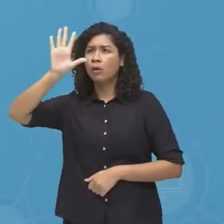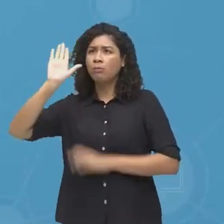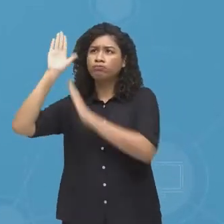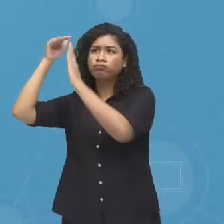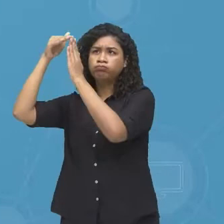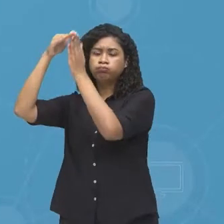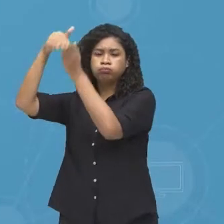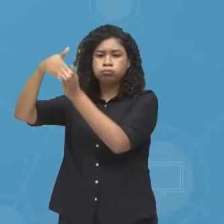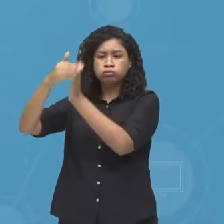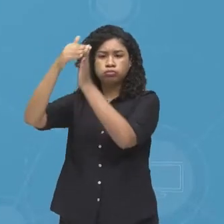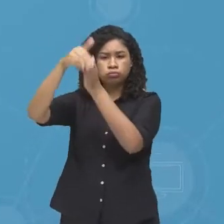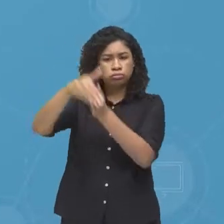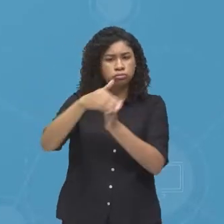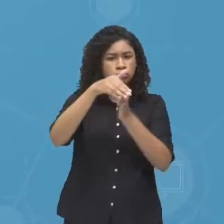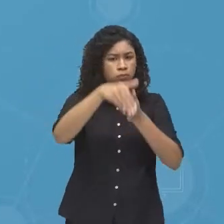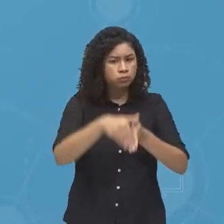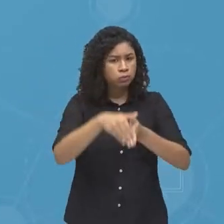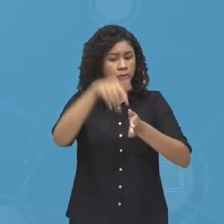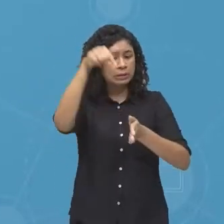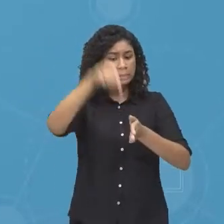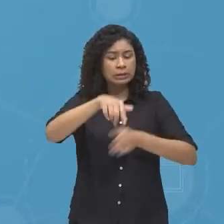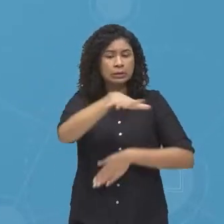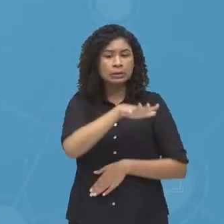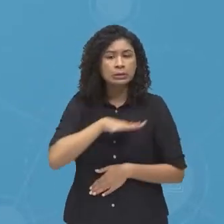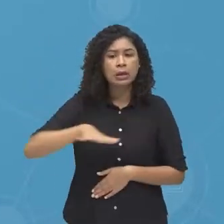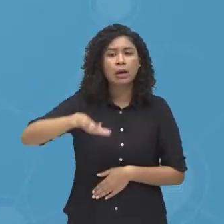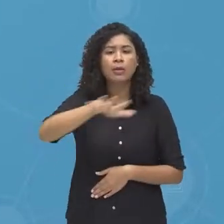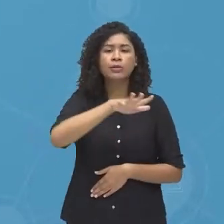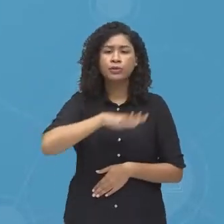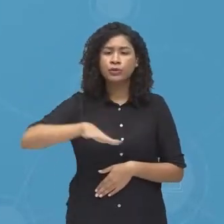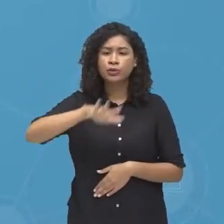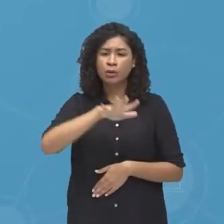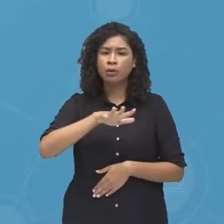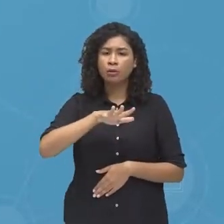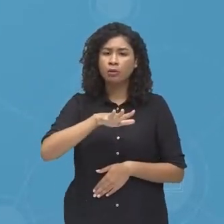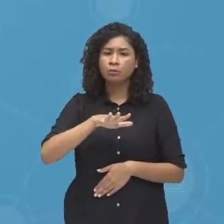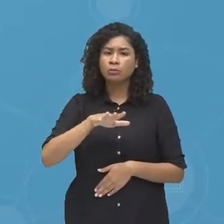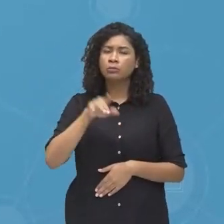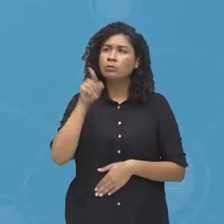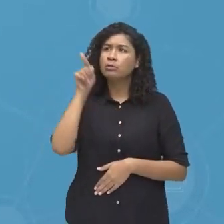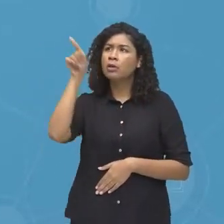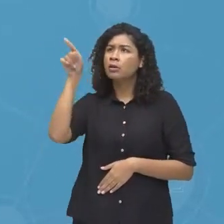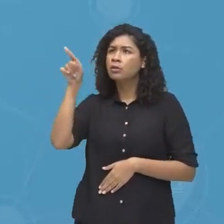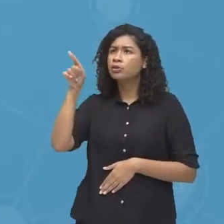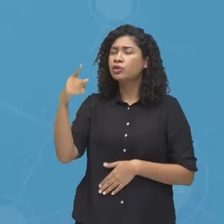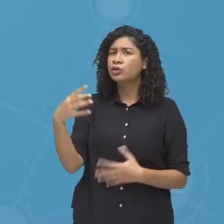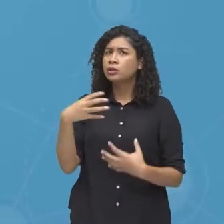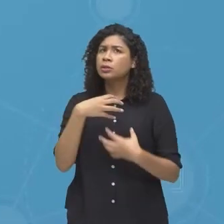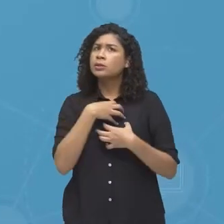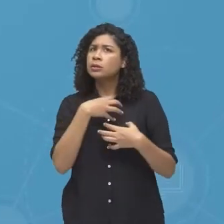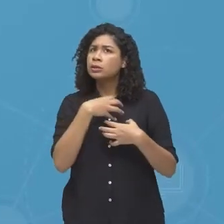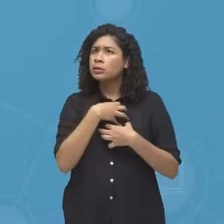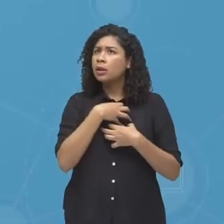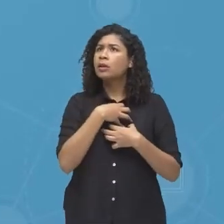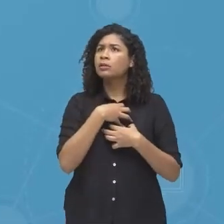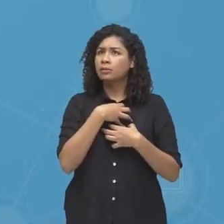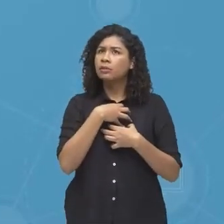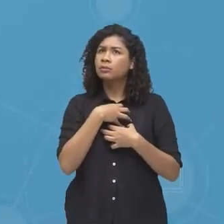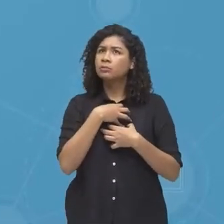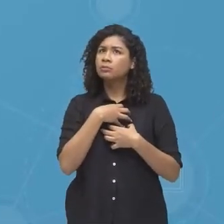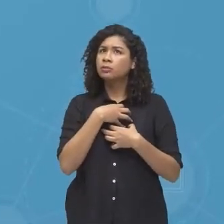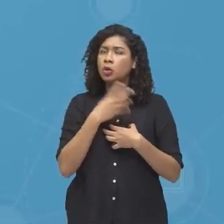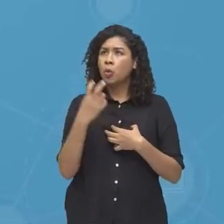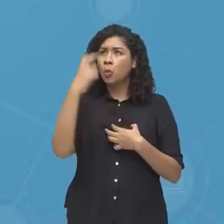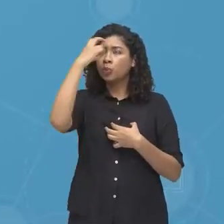trouxeram a sua religião para cá, para a nossa região, mas também se relacionam com as suas expressões